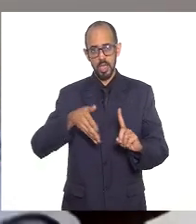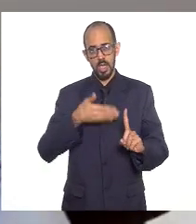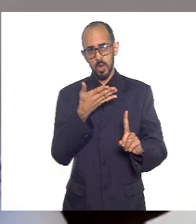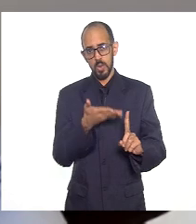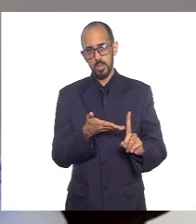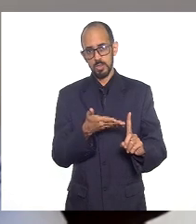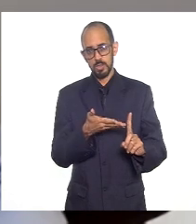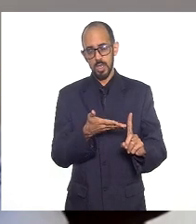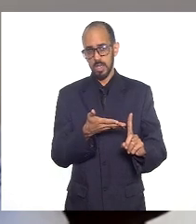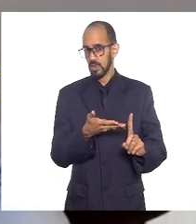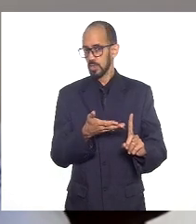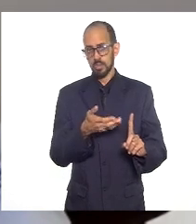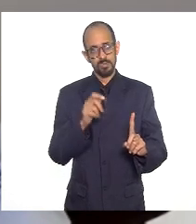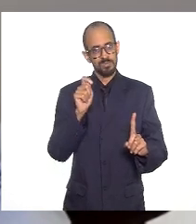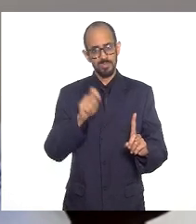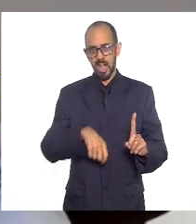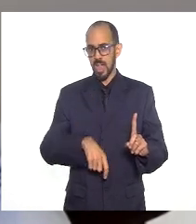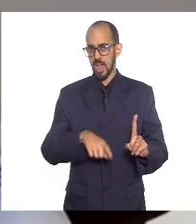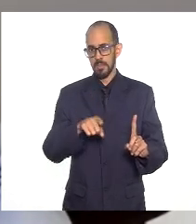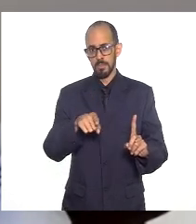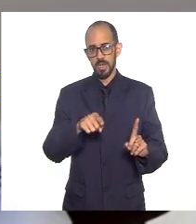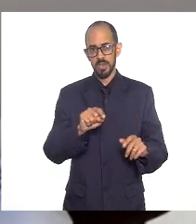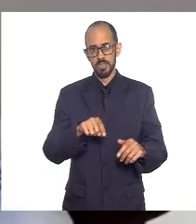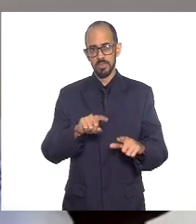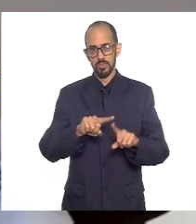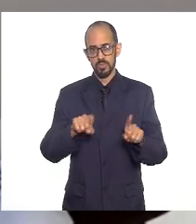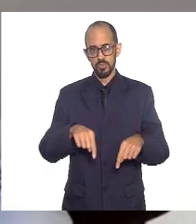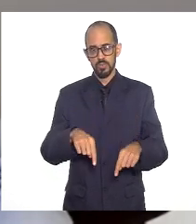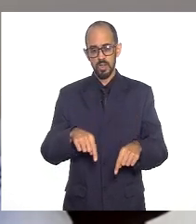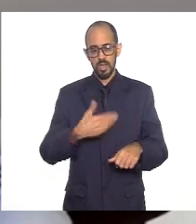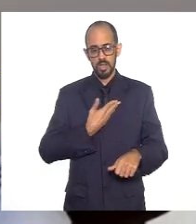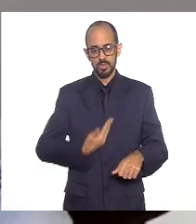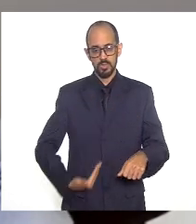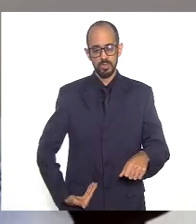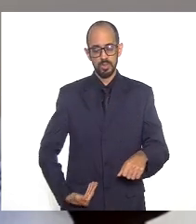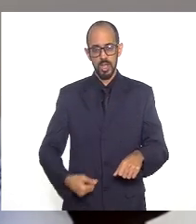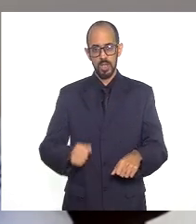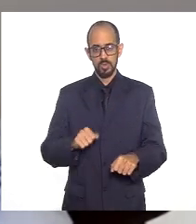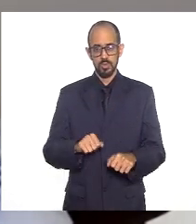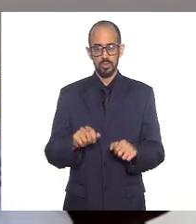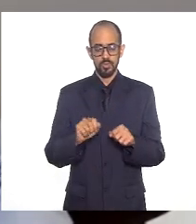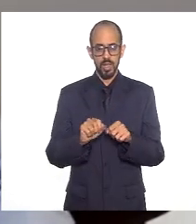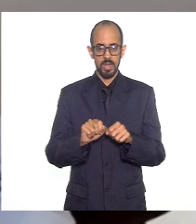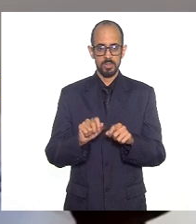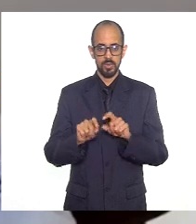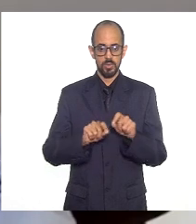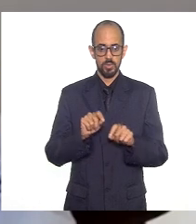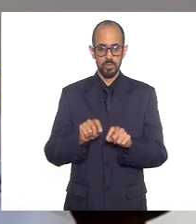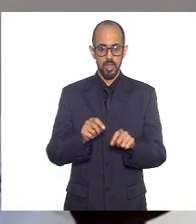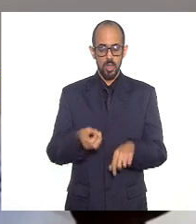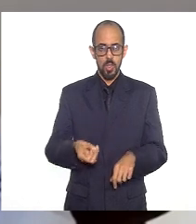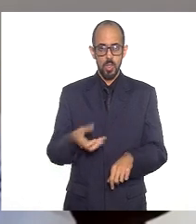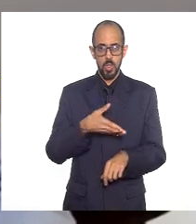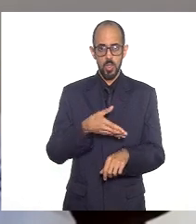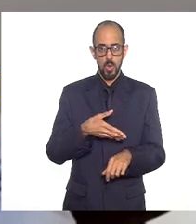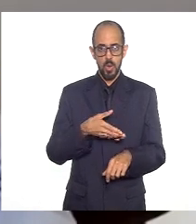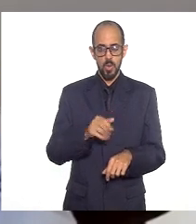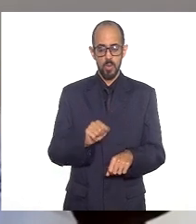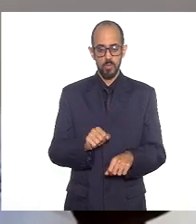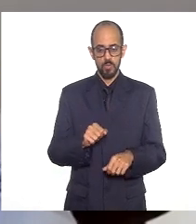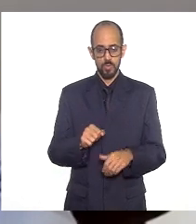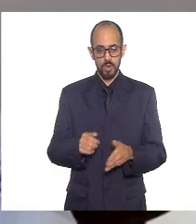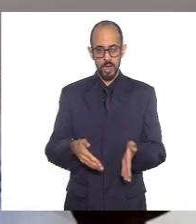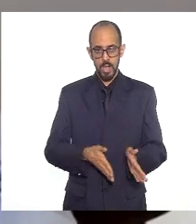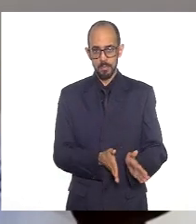dá para que servidoras estaduais e servidores estaduais entrem num novo ciclo, mais longo, mais